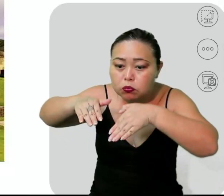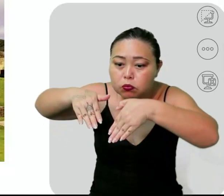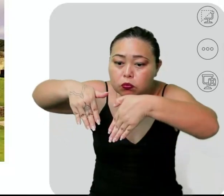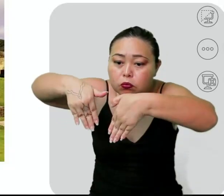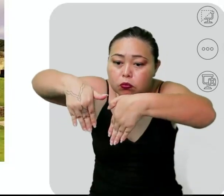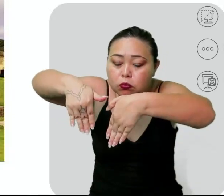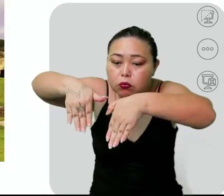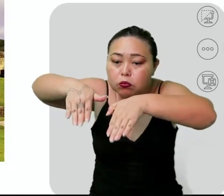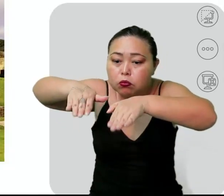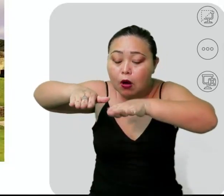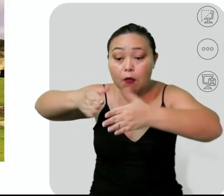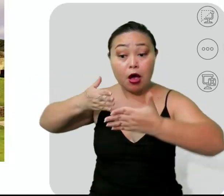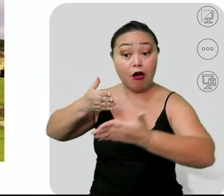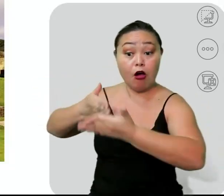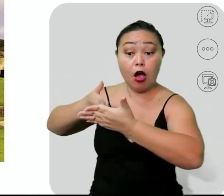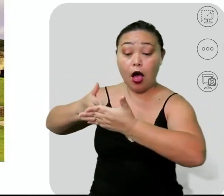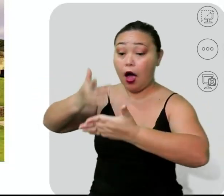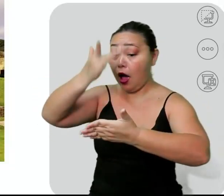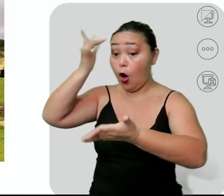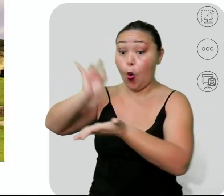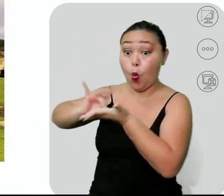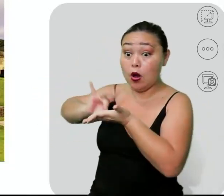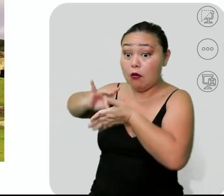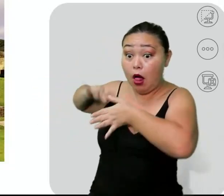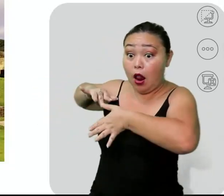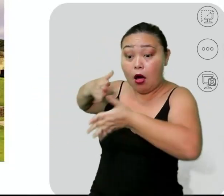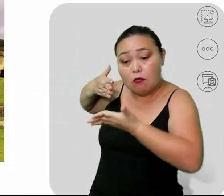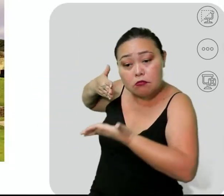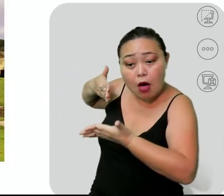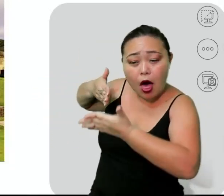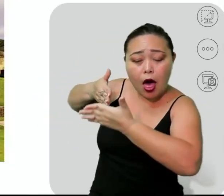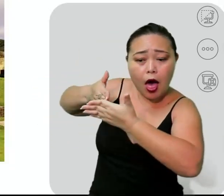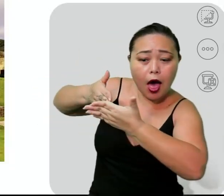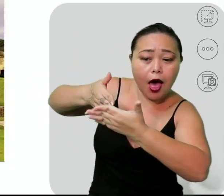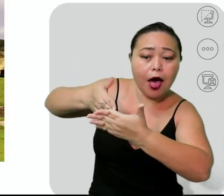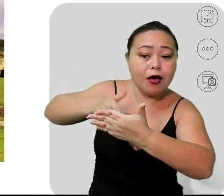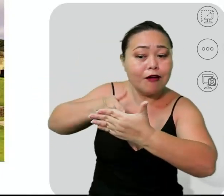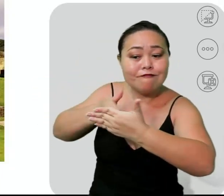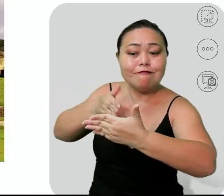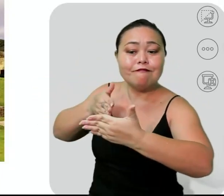para dificultar a entrada do invasor, do inimigo. Então, assim,